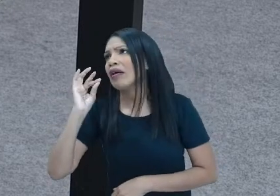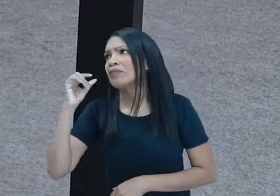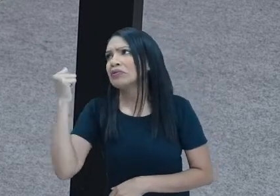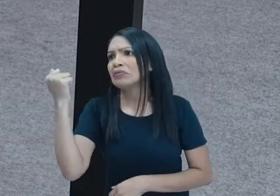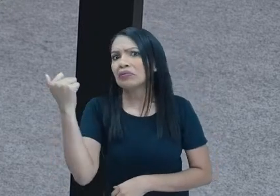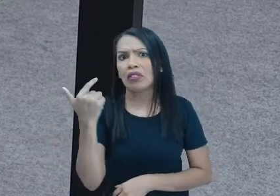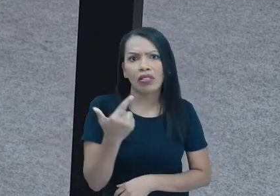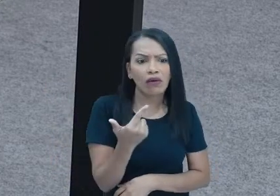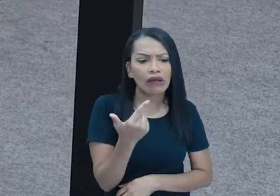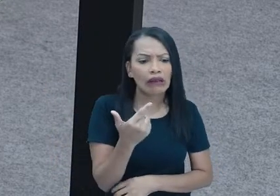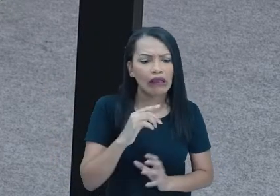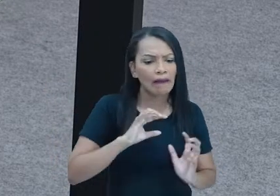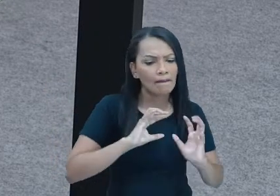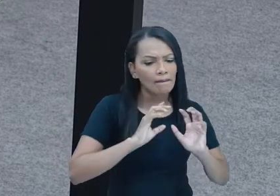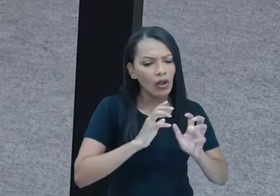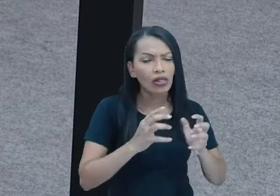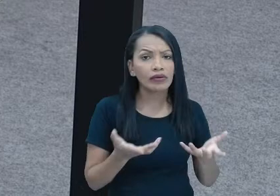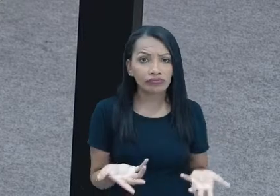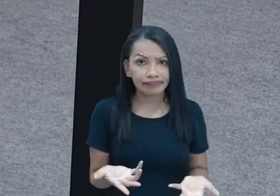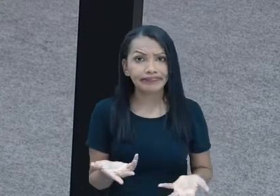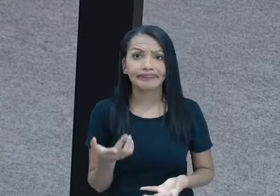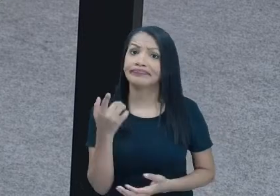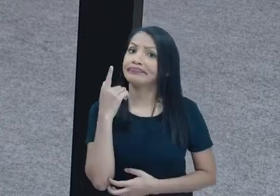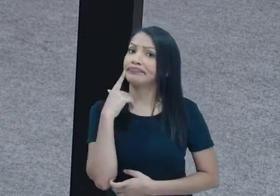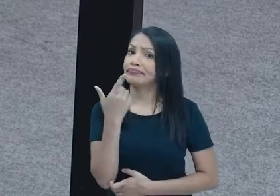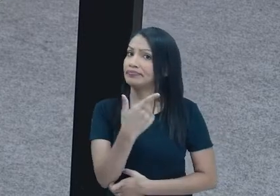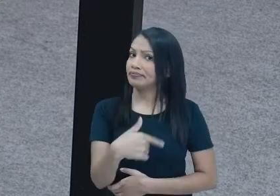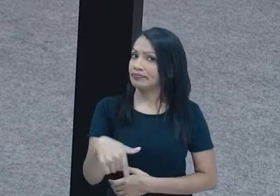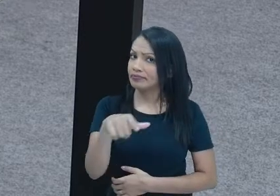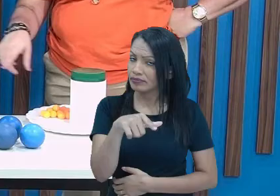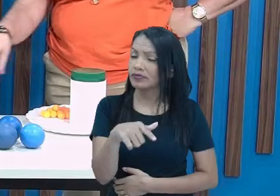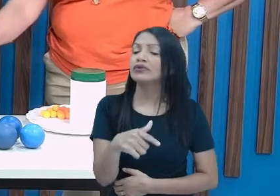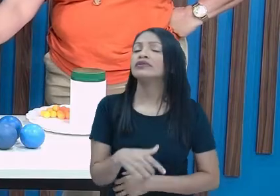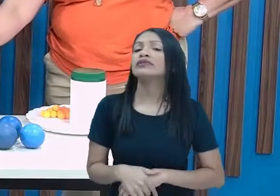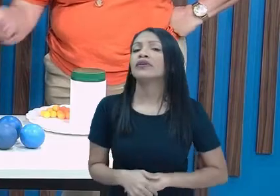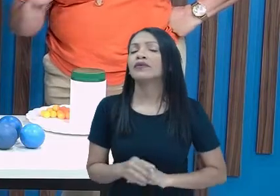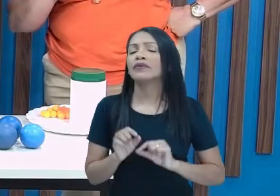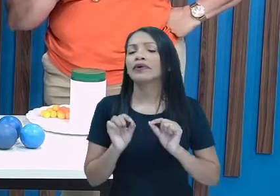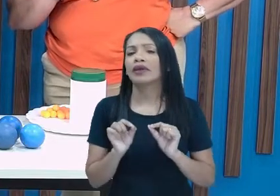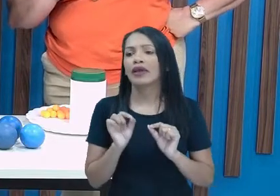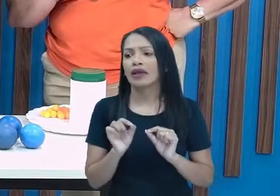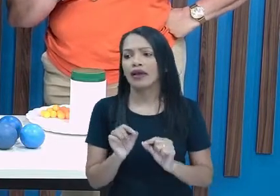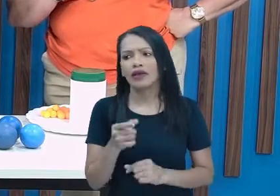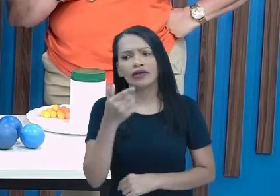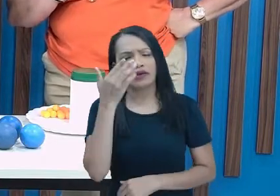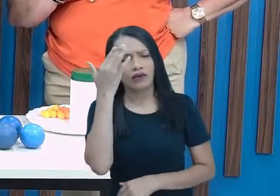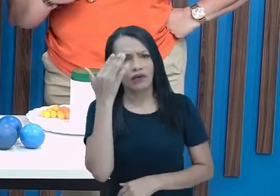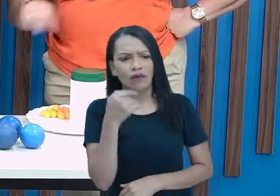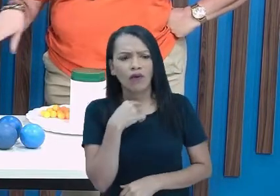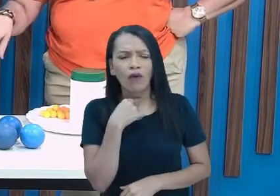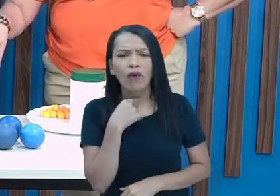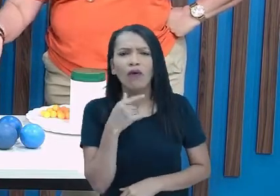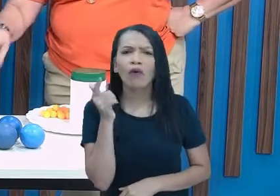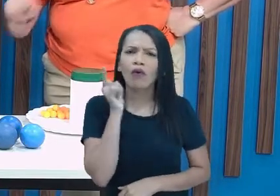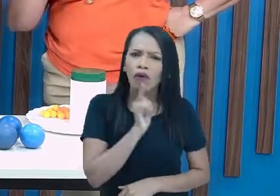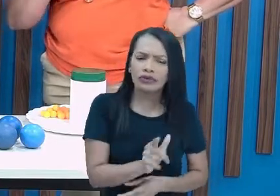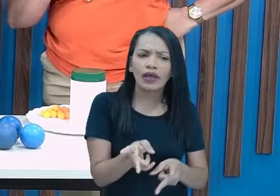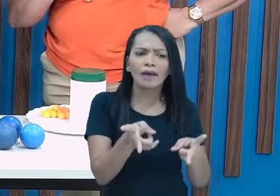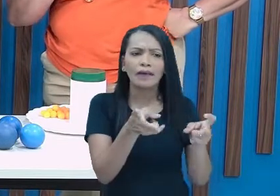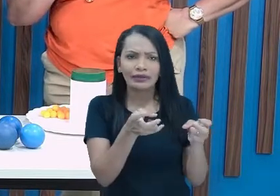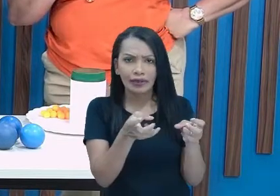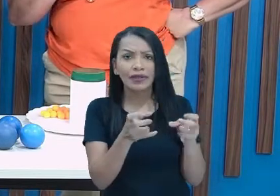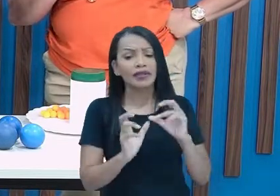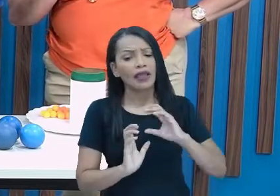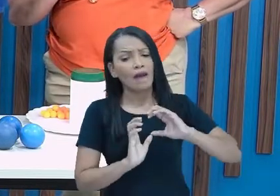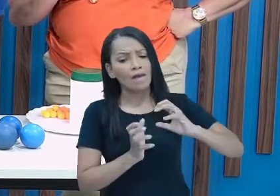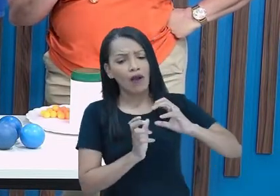professora Josi, a gente já percebe que a quantidade de bolas é menor que a de lápis, não é isso? Isso Agora mesmo. conta aí o